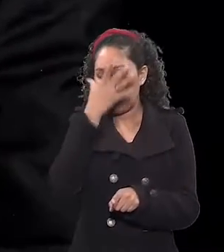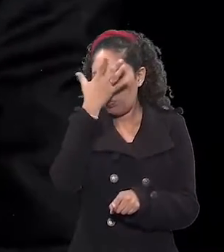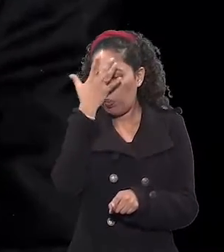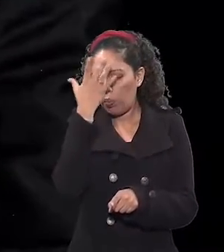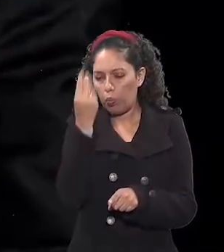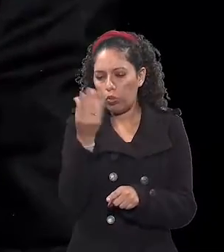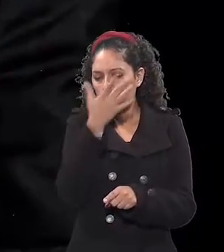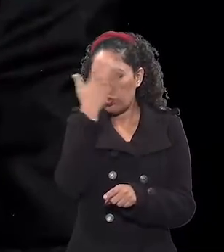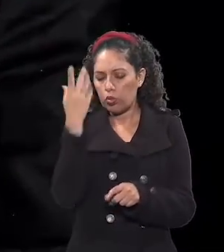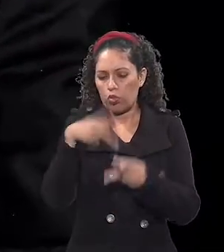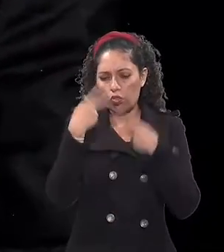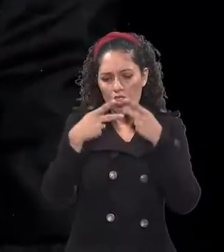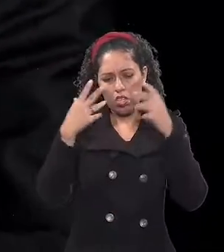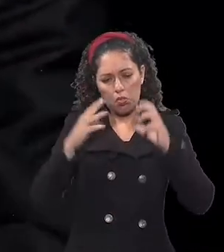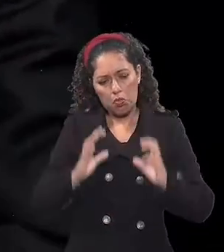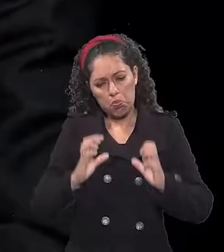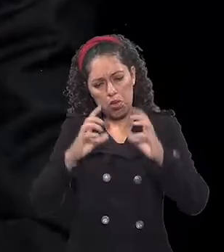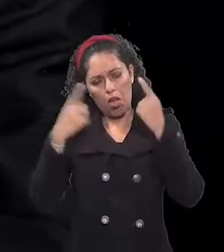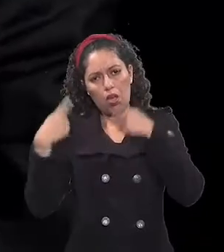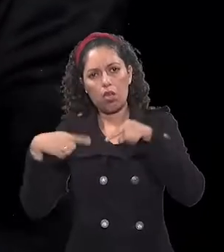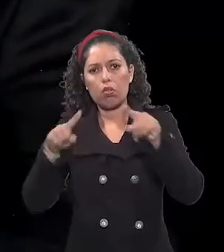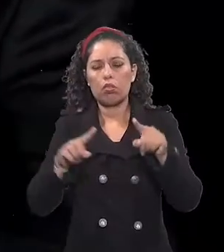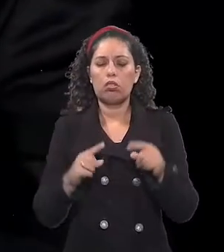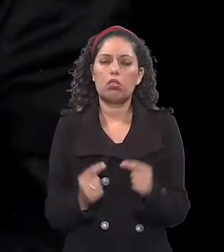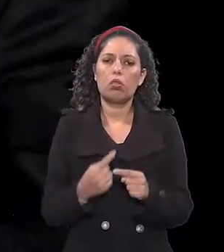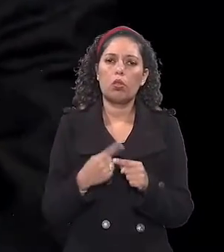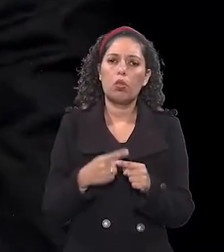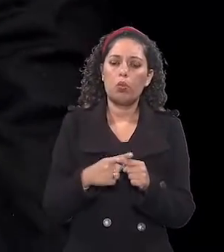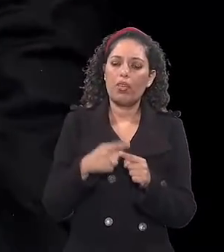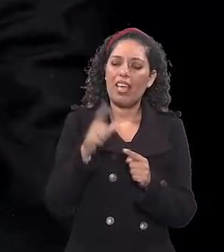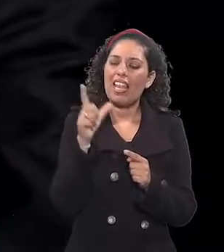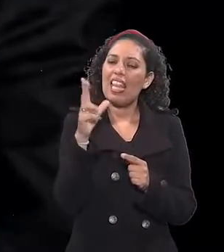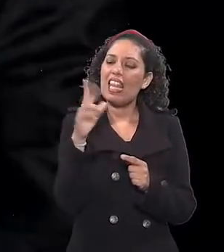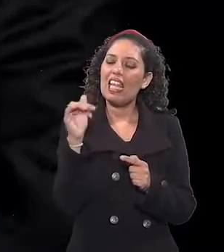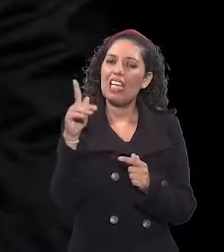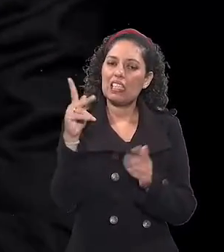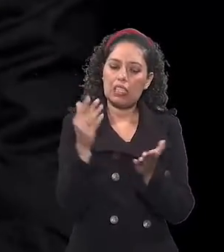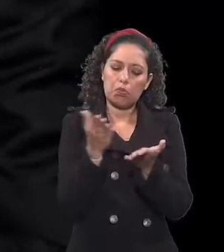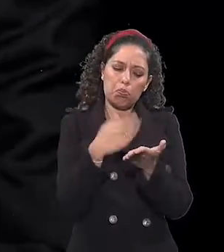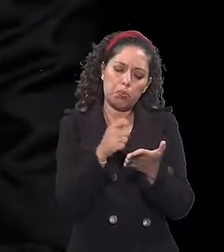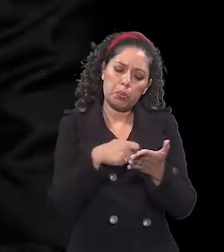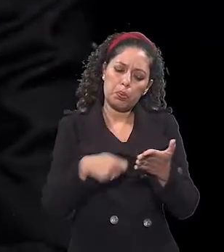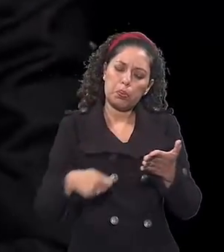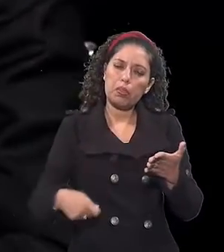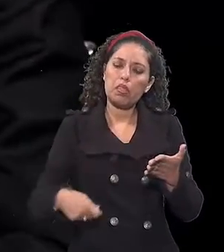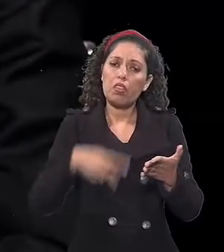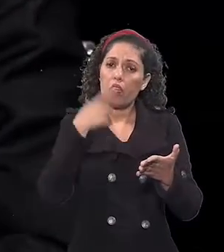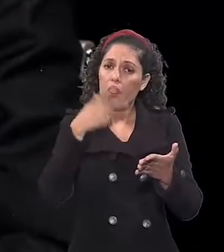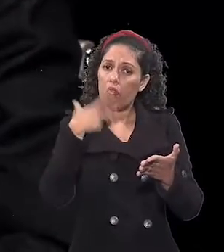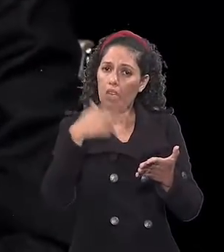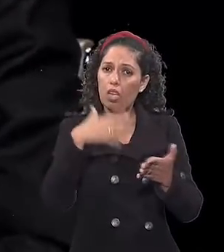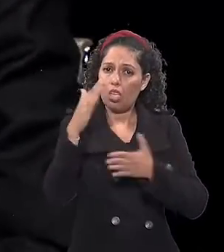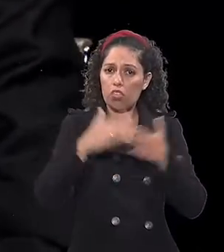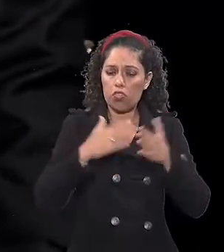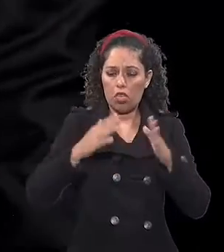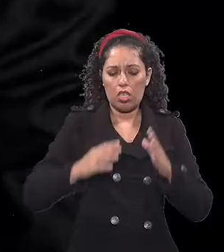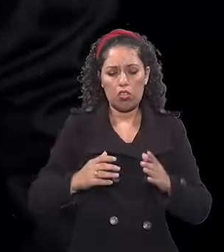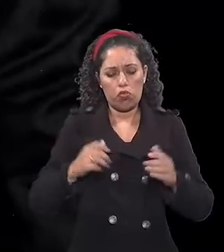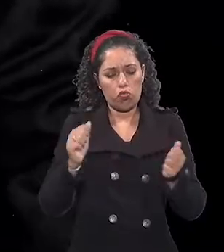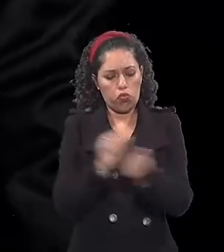objeto de muitas críticas, sobretudo a partir das letras que exaltam muitas